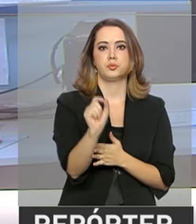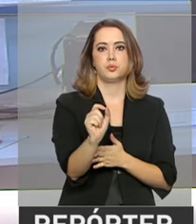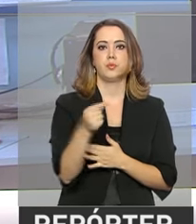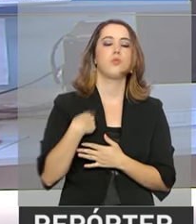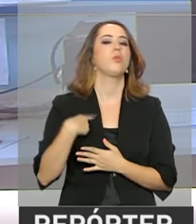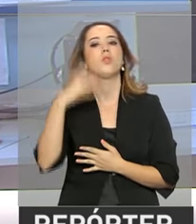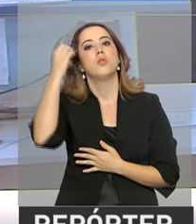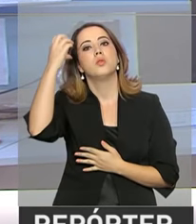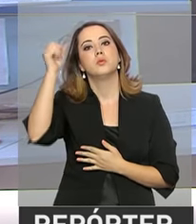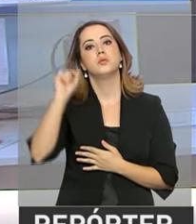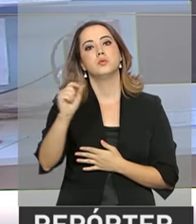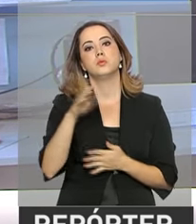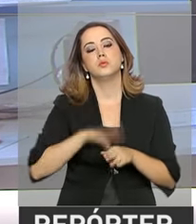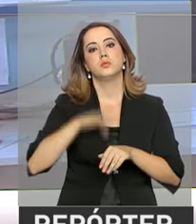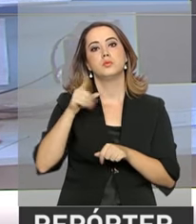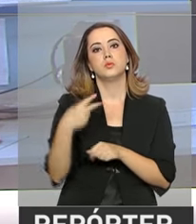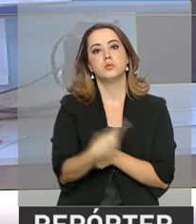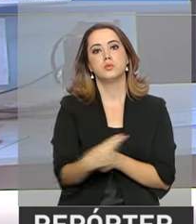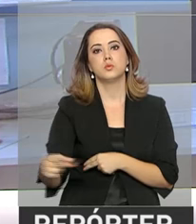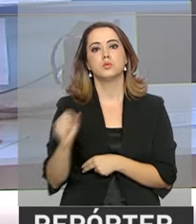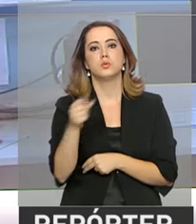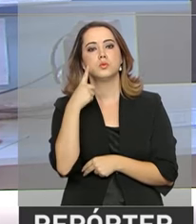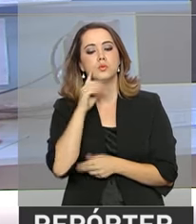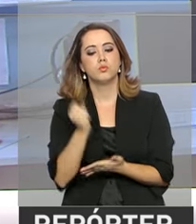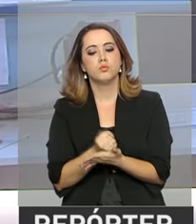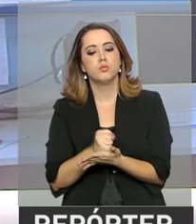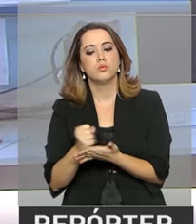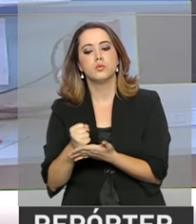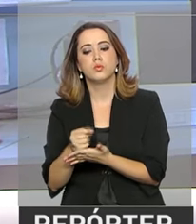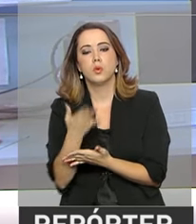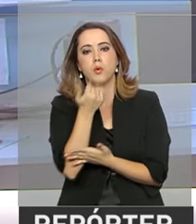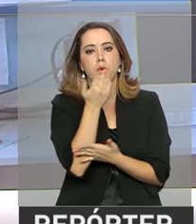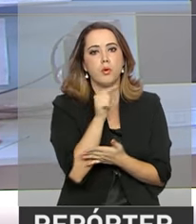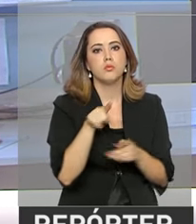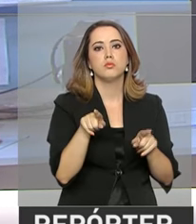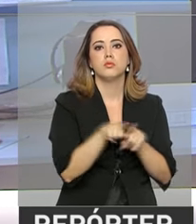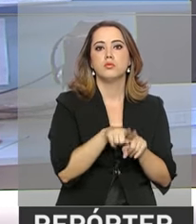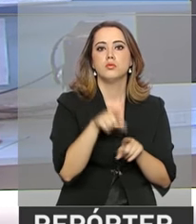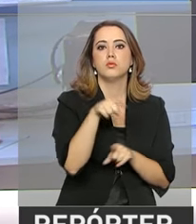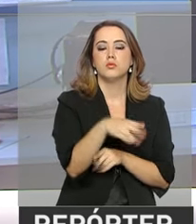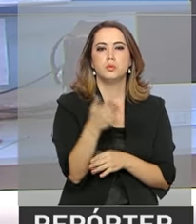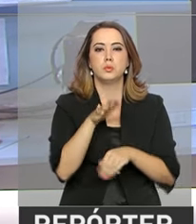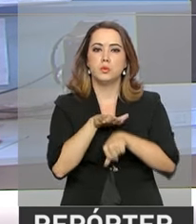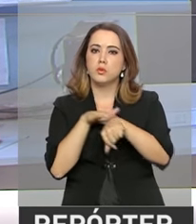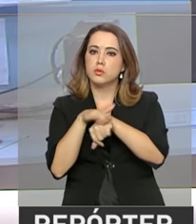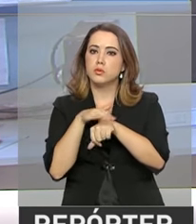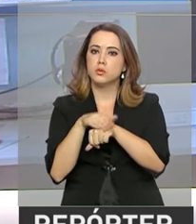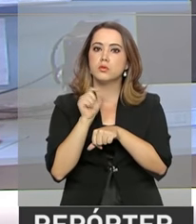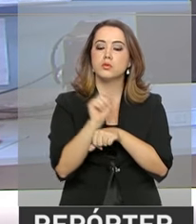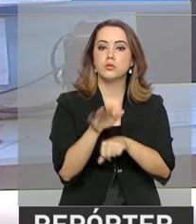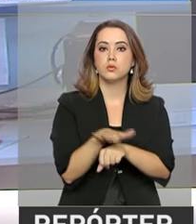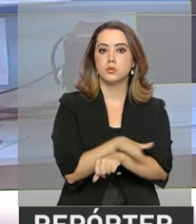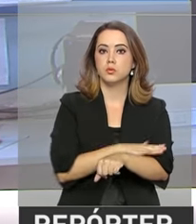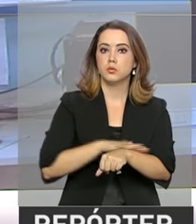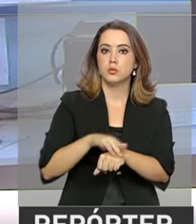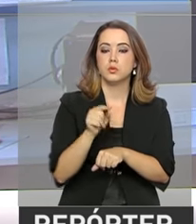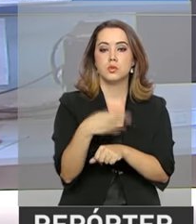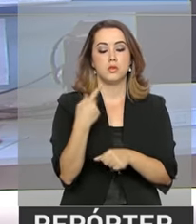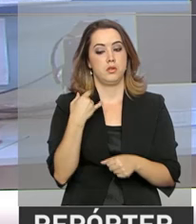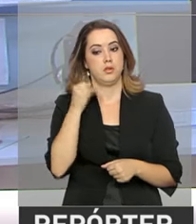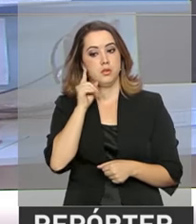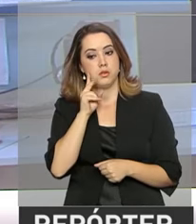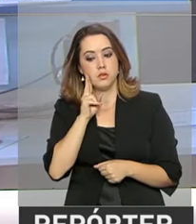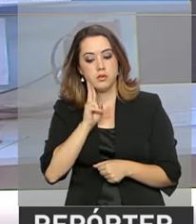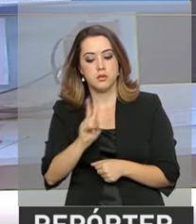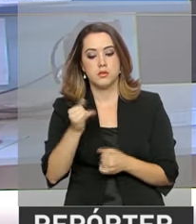dos produtos inspecionados pelos fiscais são remédios, suplementos alimentares e cosméticos. Quando são identificados produtos proibidos,